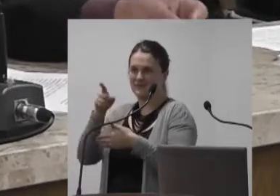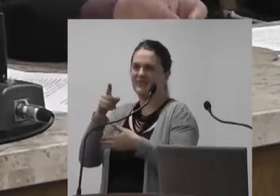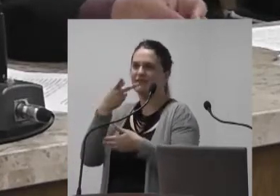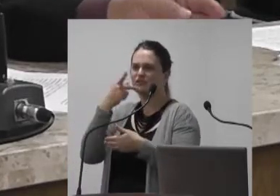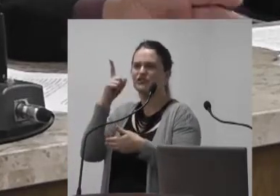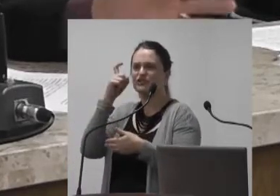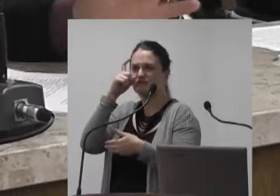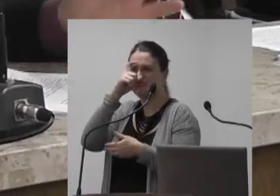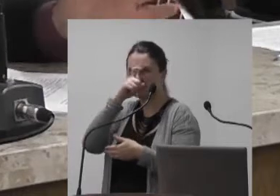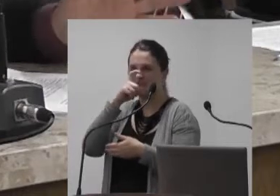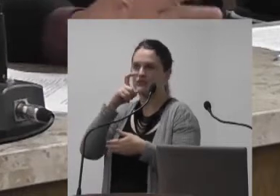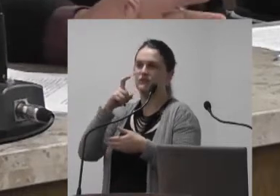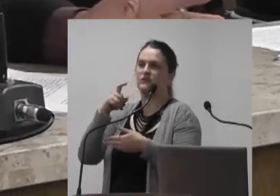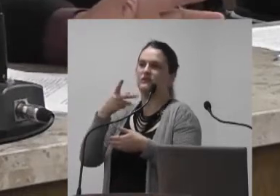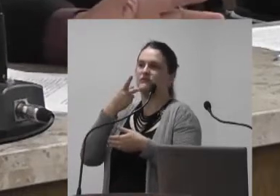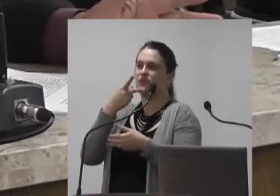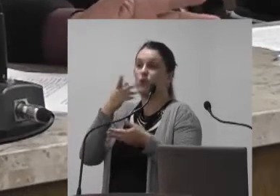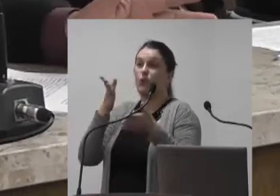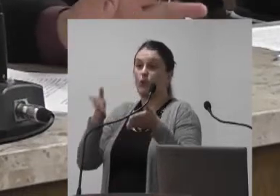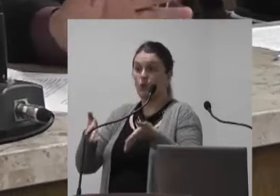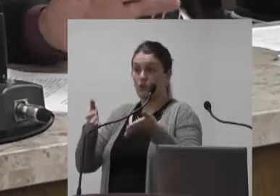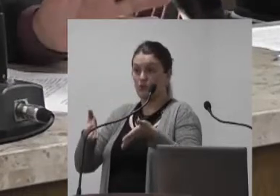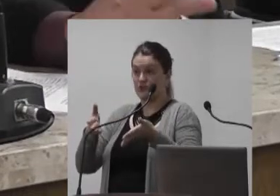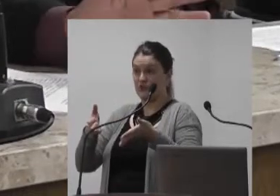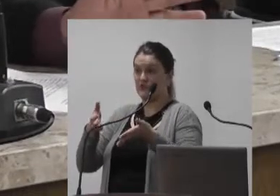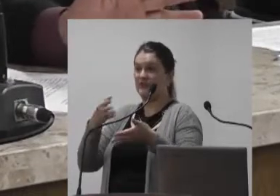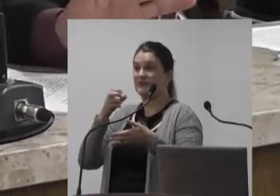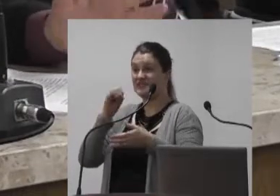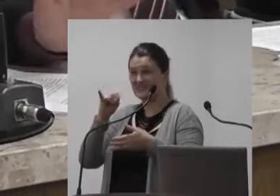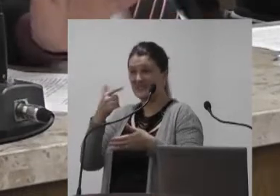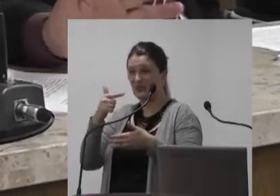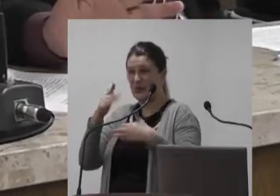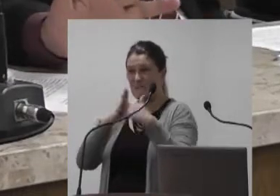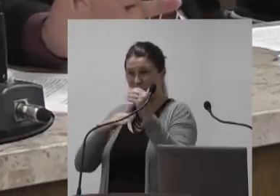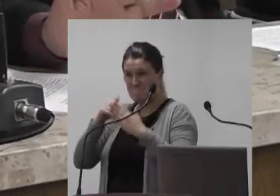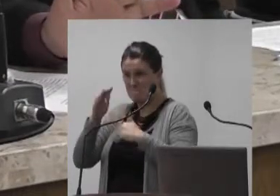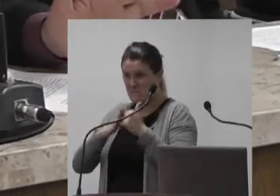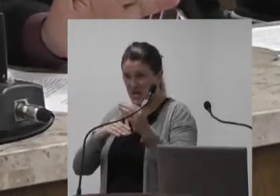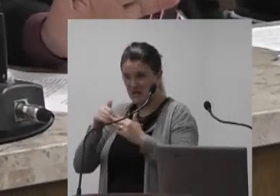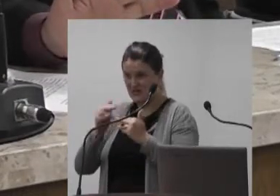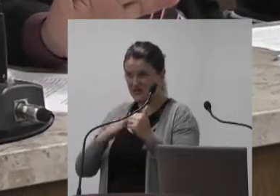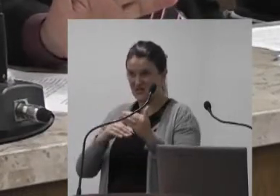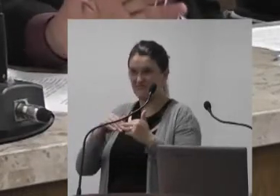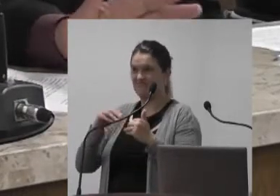Então, por isso que eu digo para você, hoje em dia, Tati, se você não praticar, você não